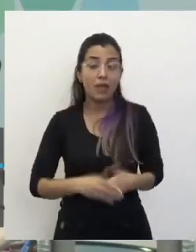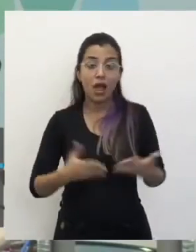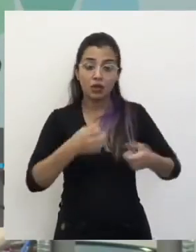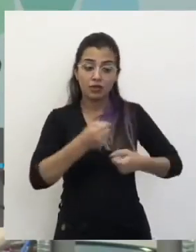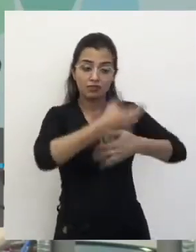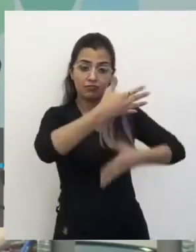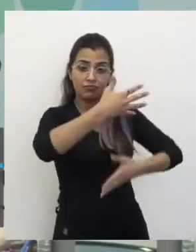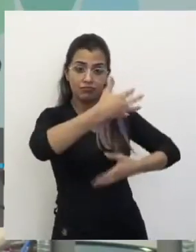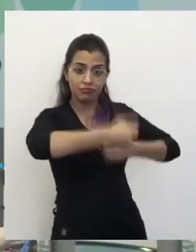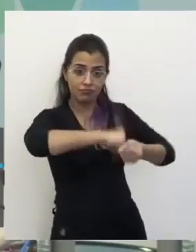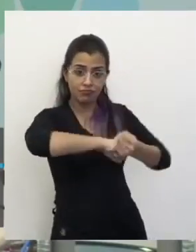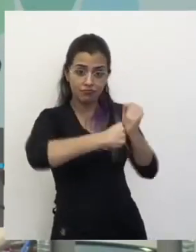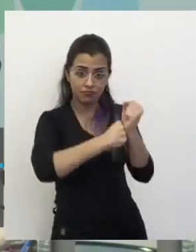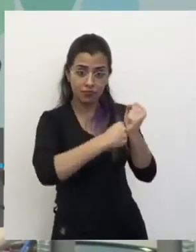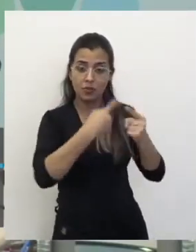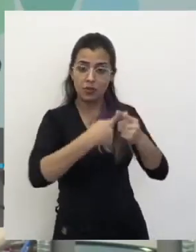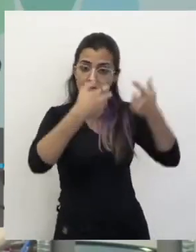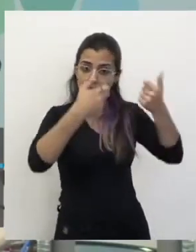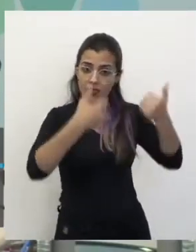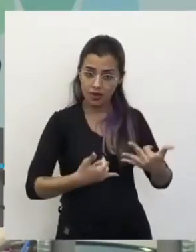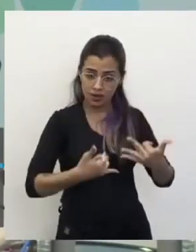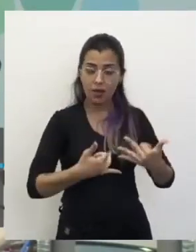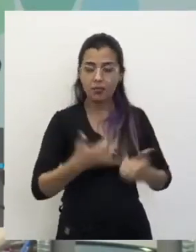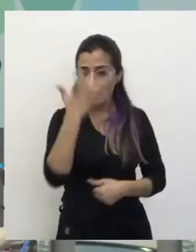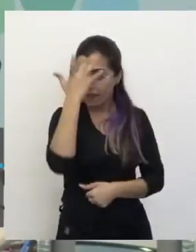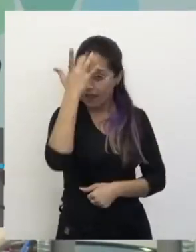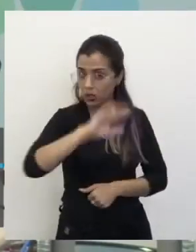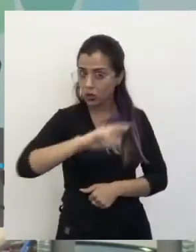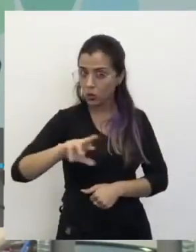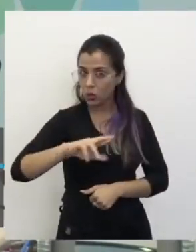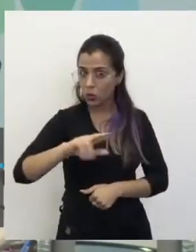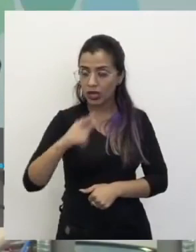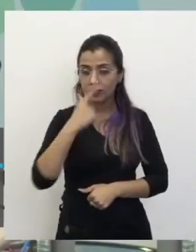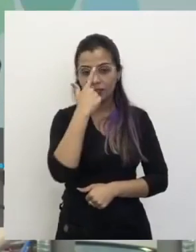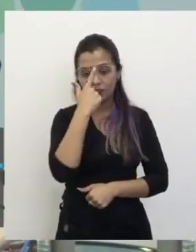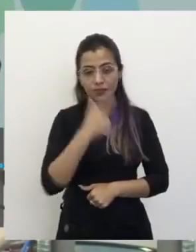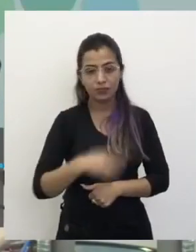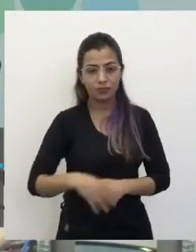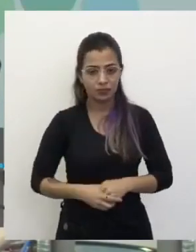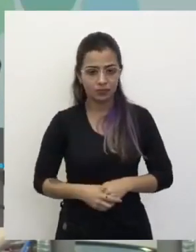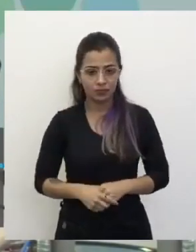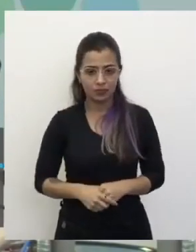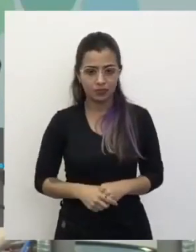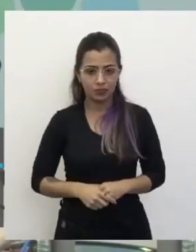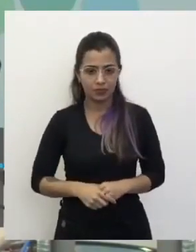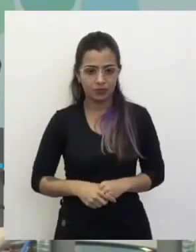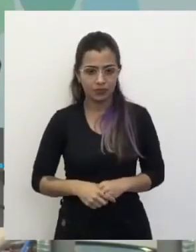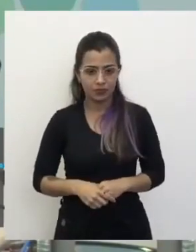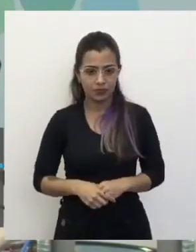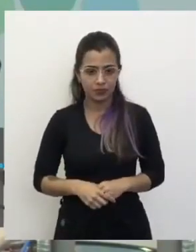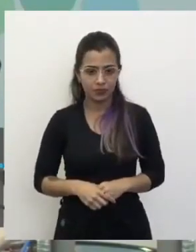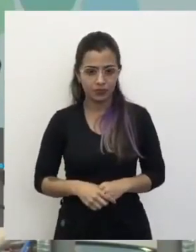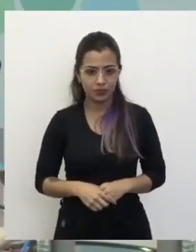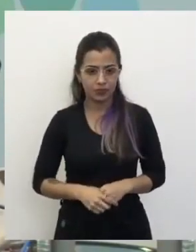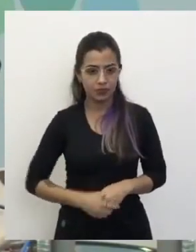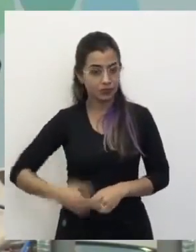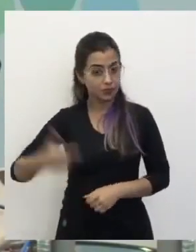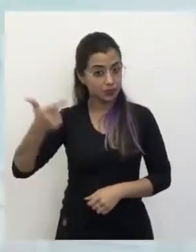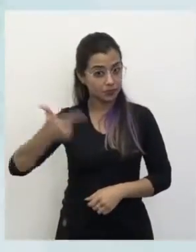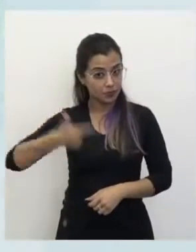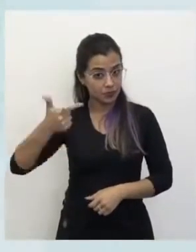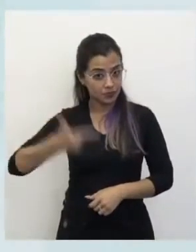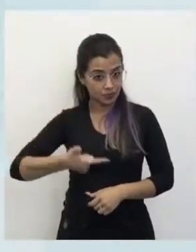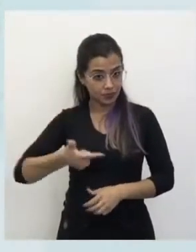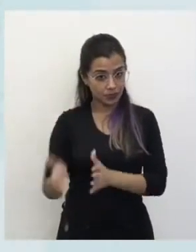uma coisinha que não é fácil, não. A gente vai chegar na parte 2 do meu estudo da língua. Bora lá, fechou. Parte 2, presta atenção na